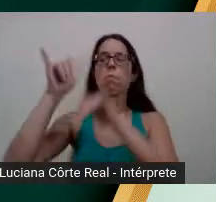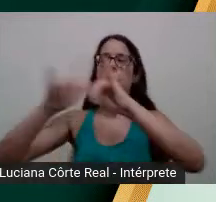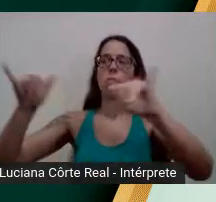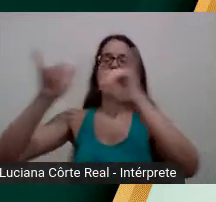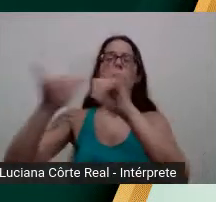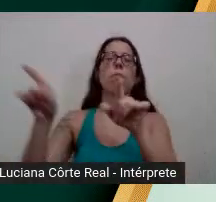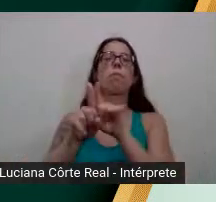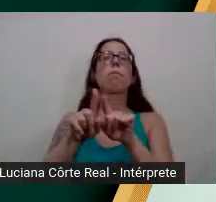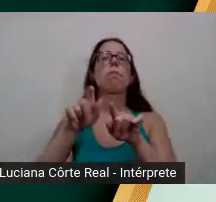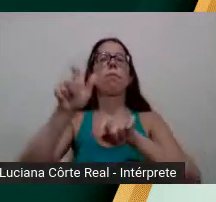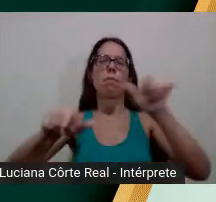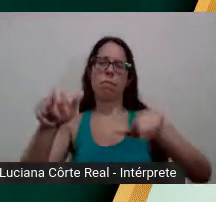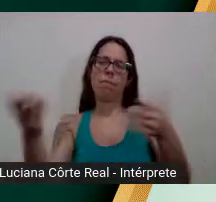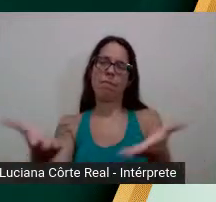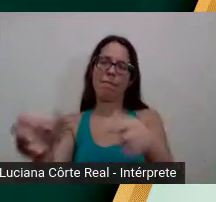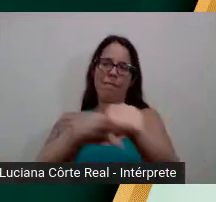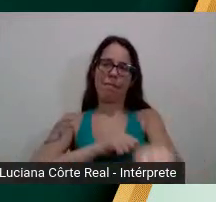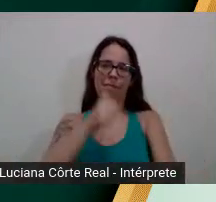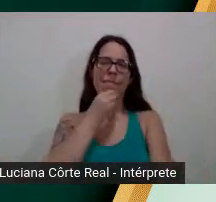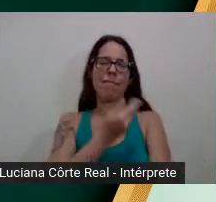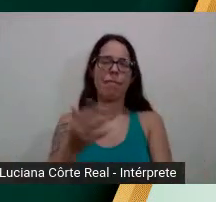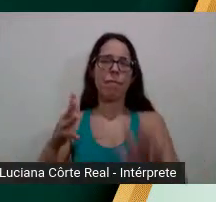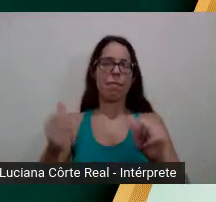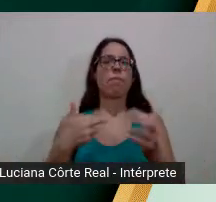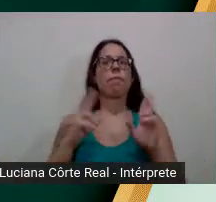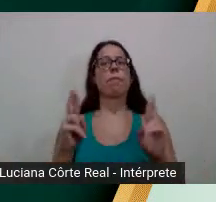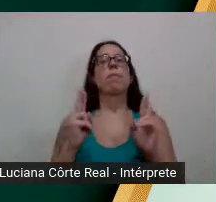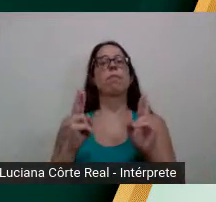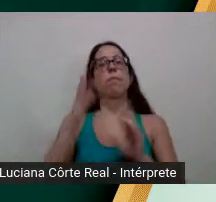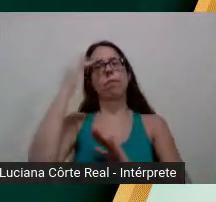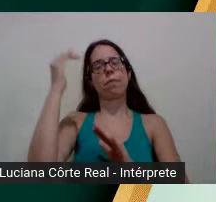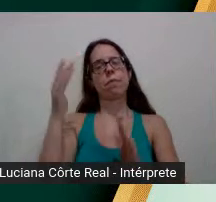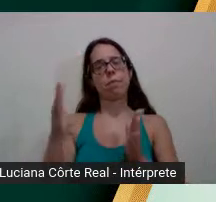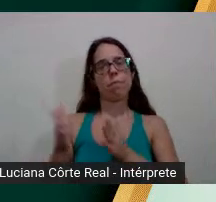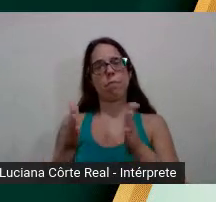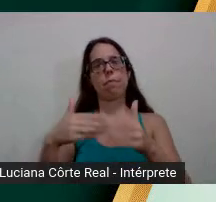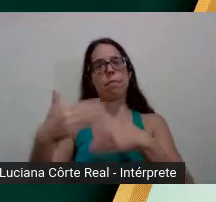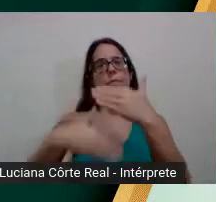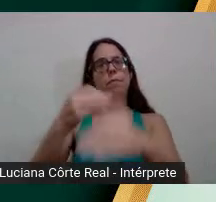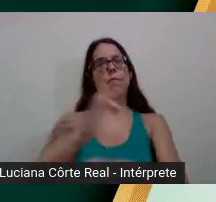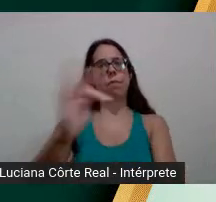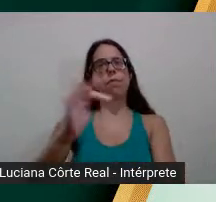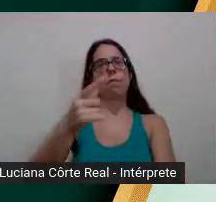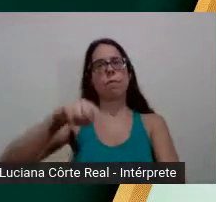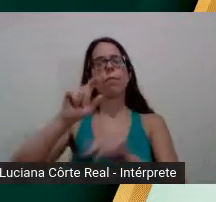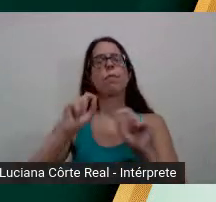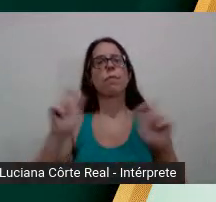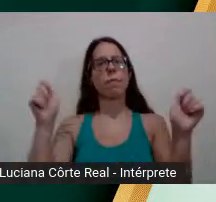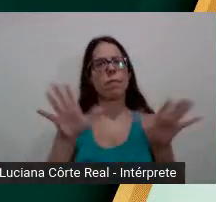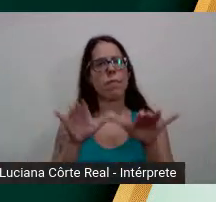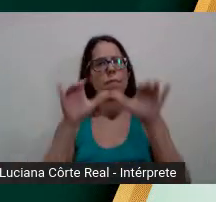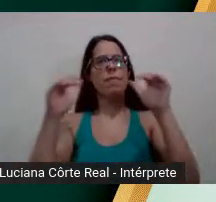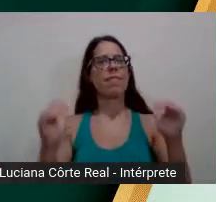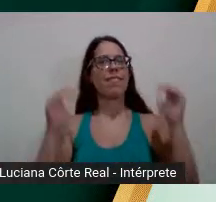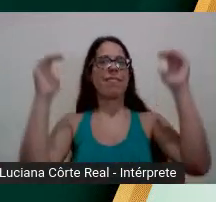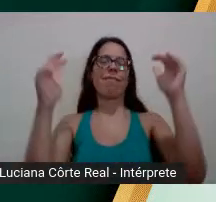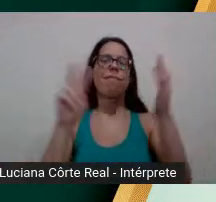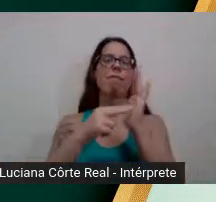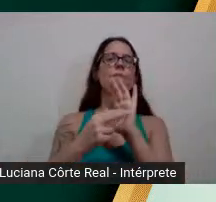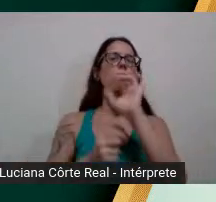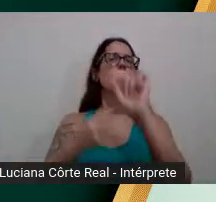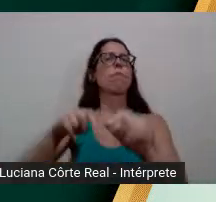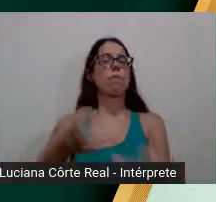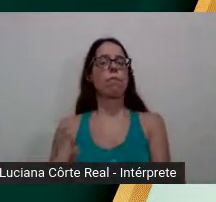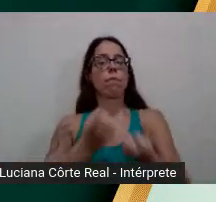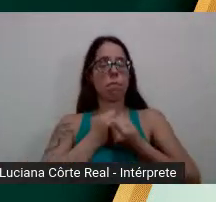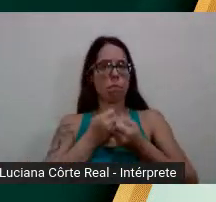formadas, desejo muito sucesso nas suas trajetórias. Voem alto, Vocês receberam uma formação de